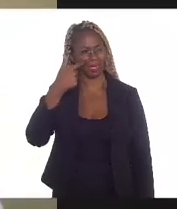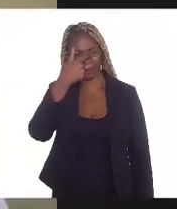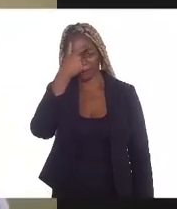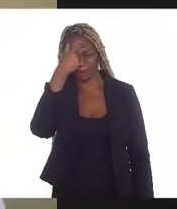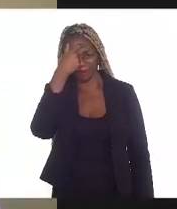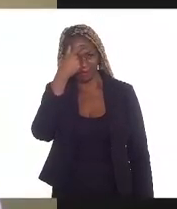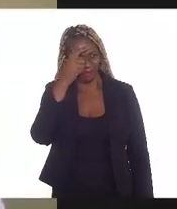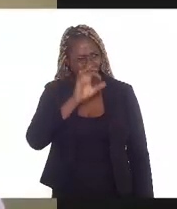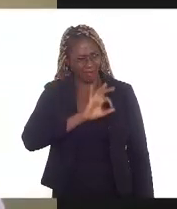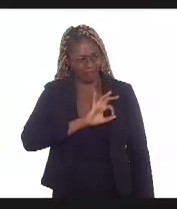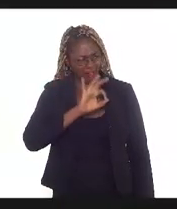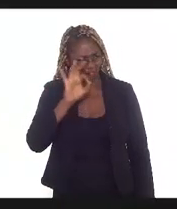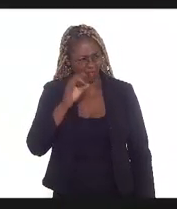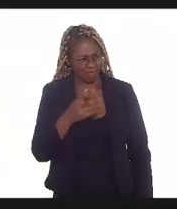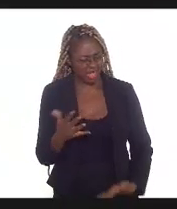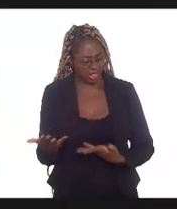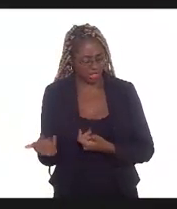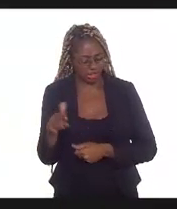está um garoto.